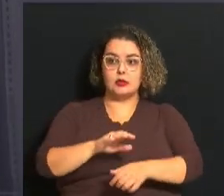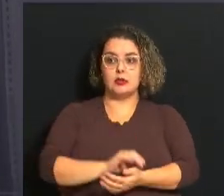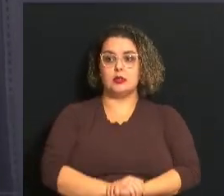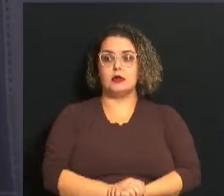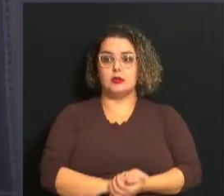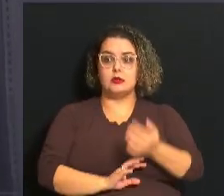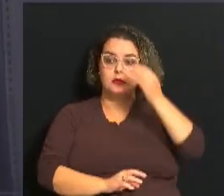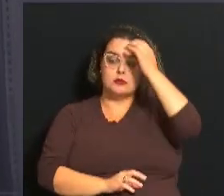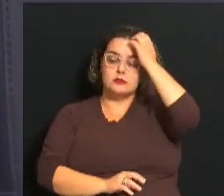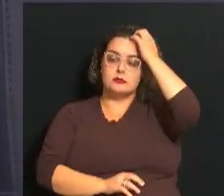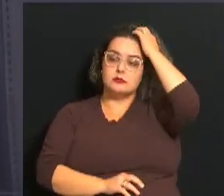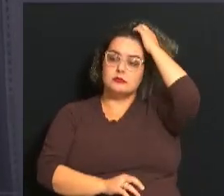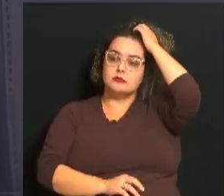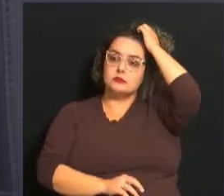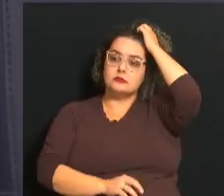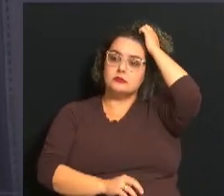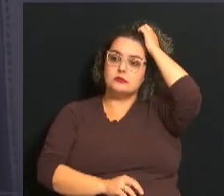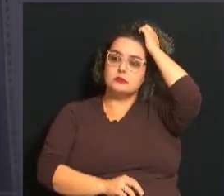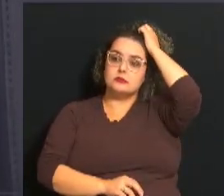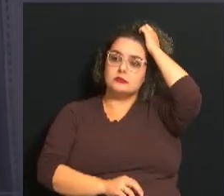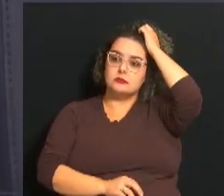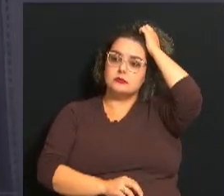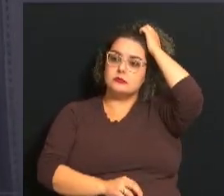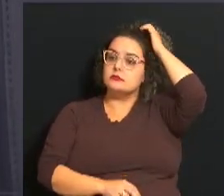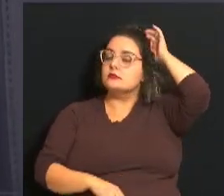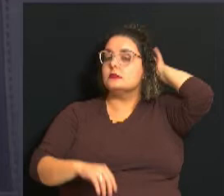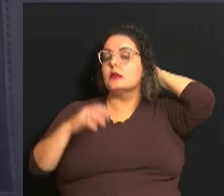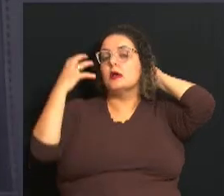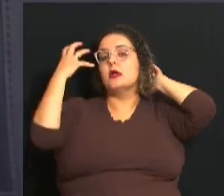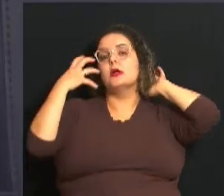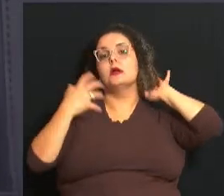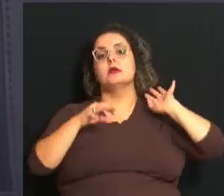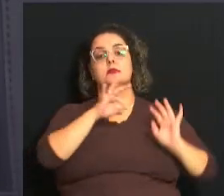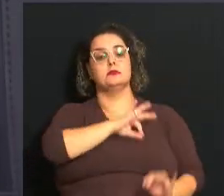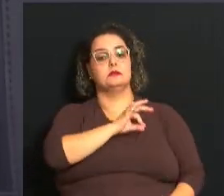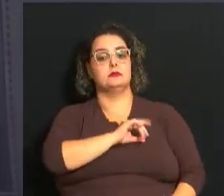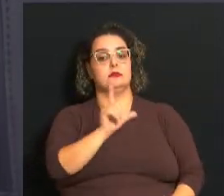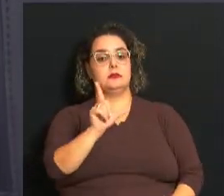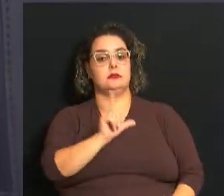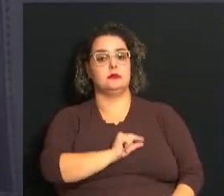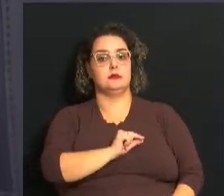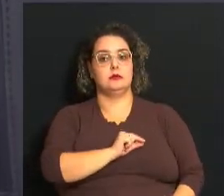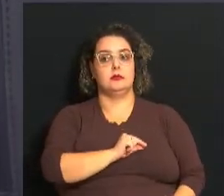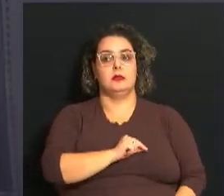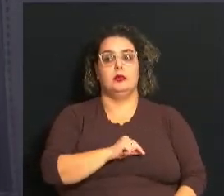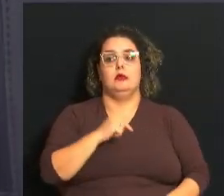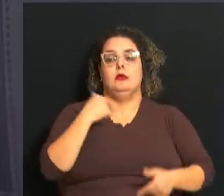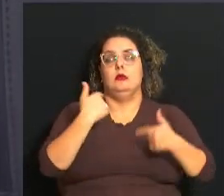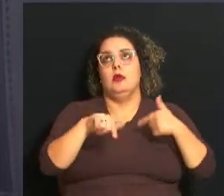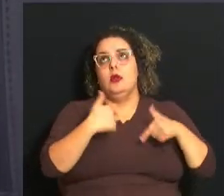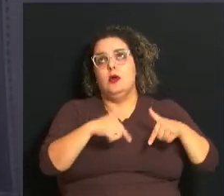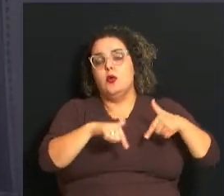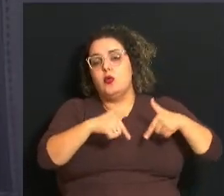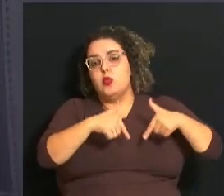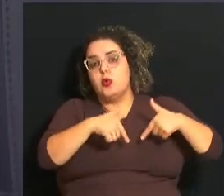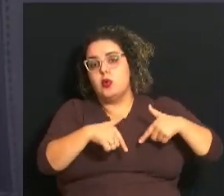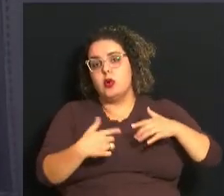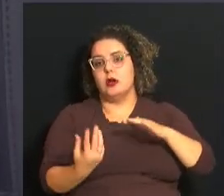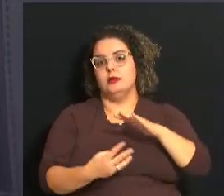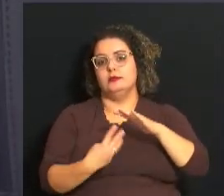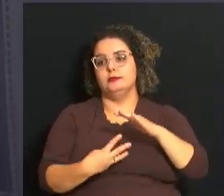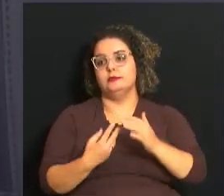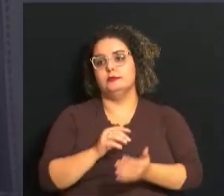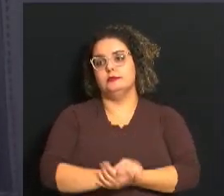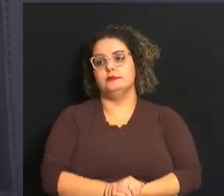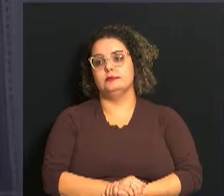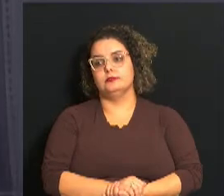veja você colocou a situação né Guida baixo o salário né super exploração do trabalho na terceirização que em Campinas Pois